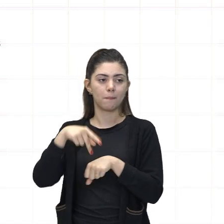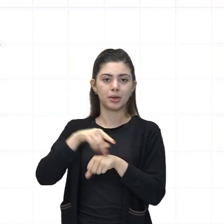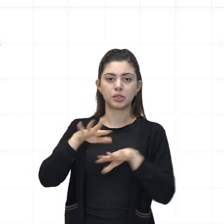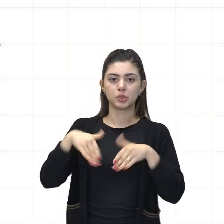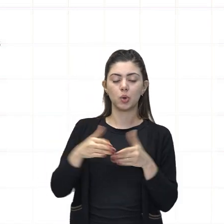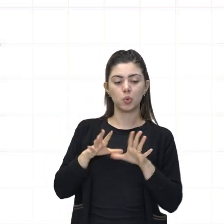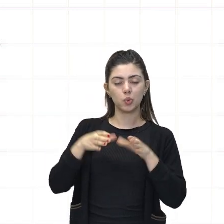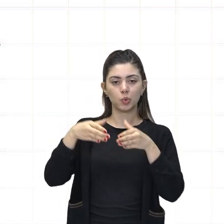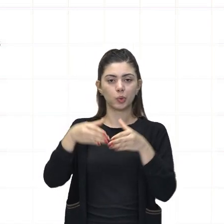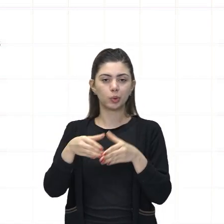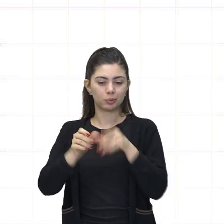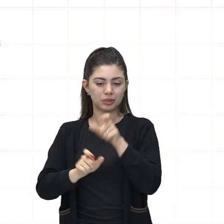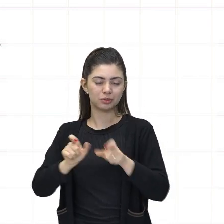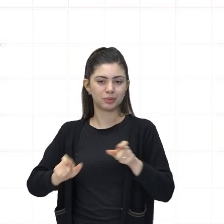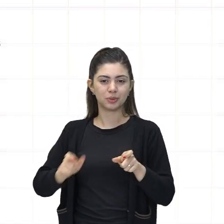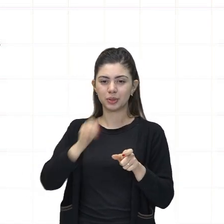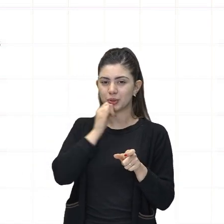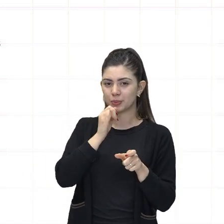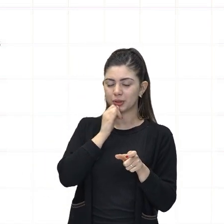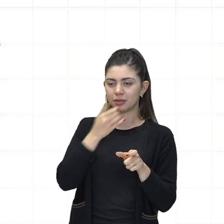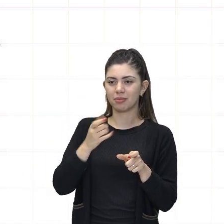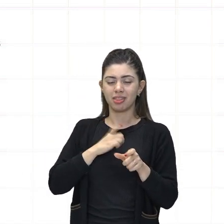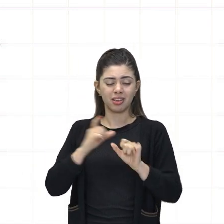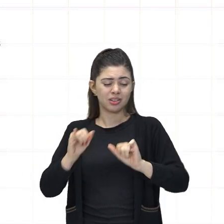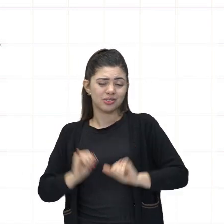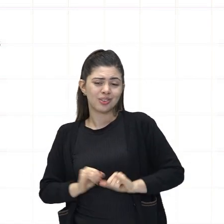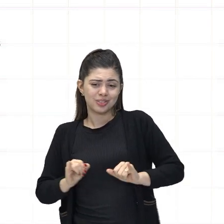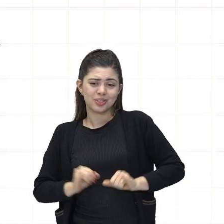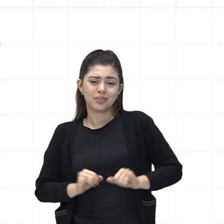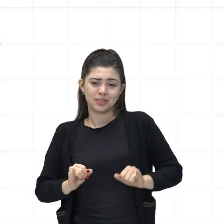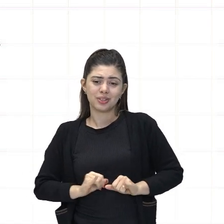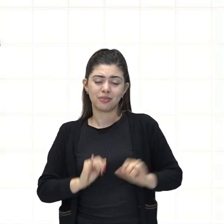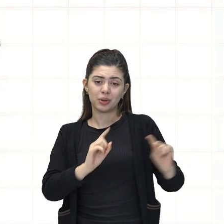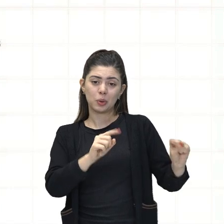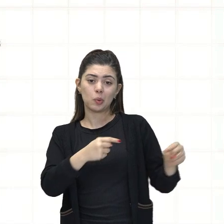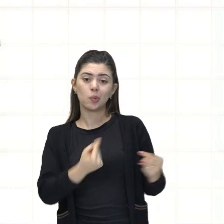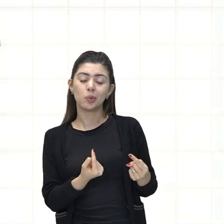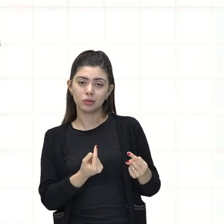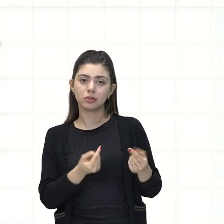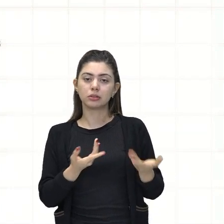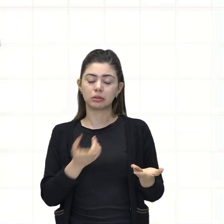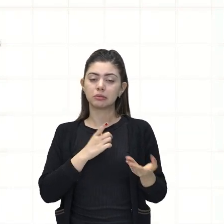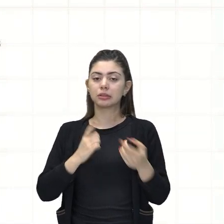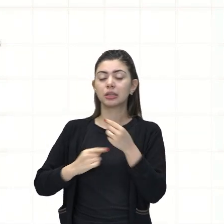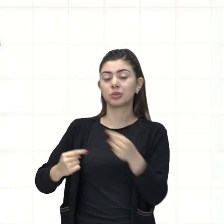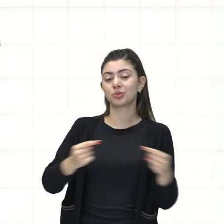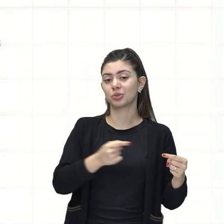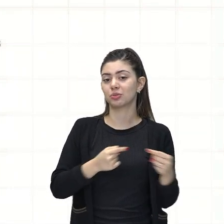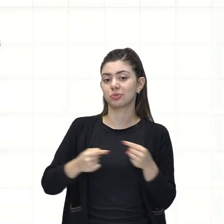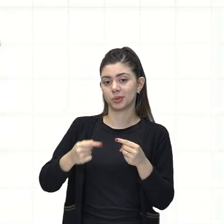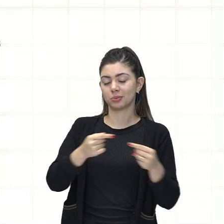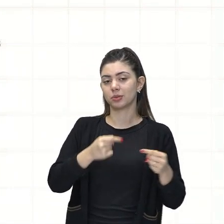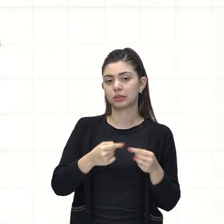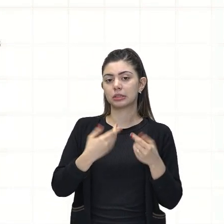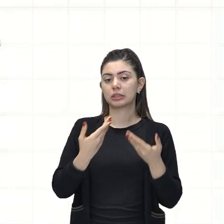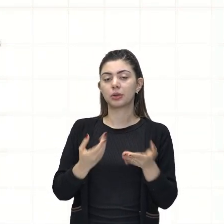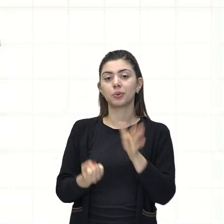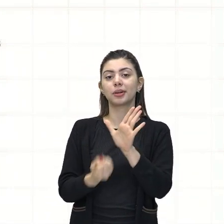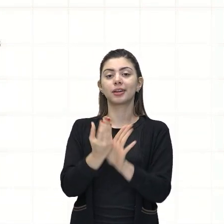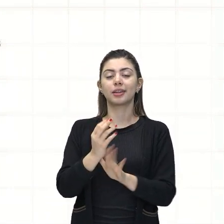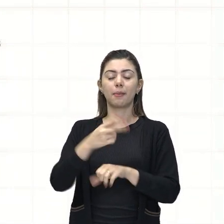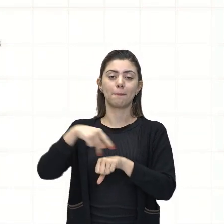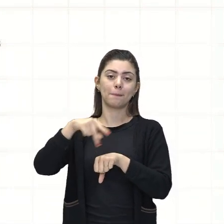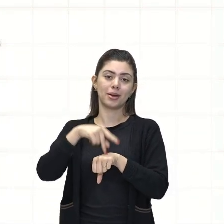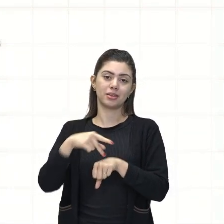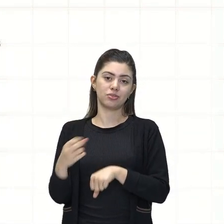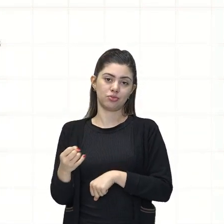está sendo muito prejudicado de alguma forma, e isso acaba gerando alguns conflitos que acaba gerando países novos, né?